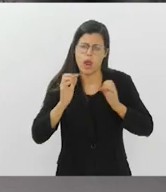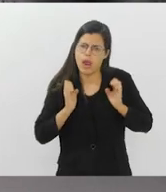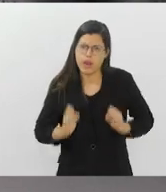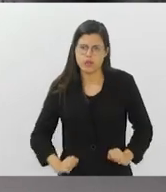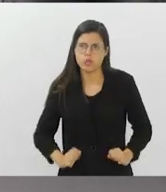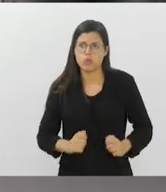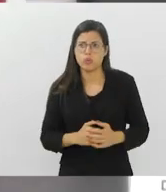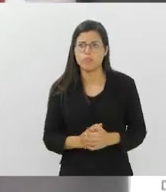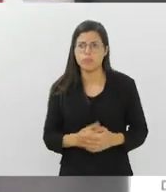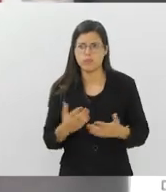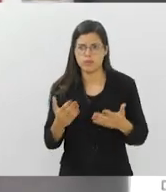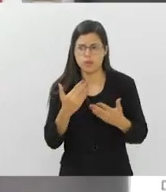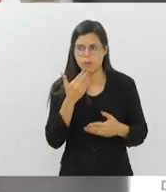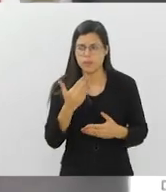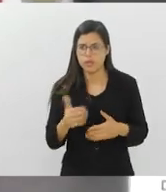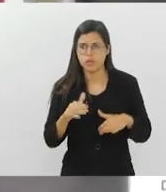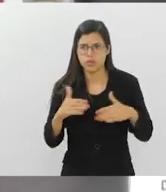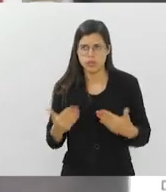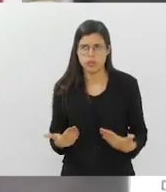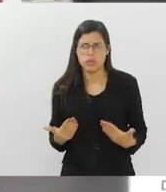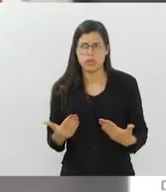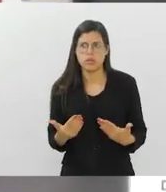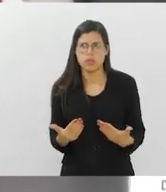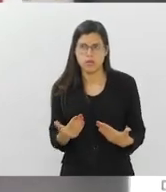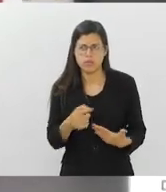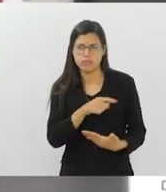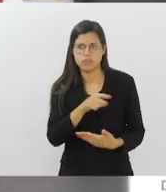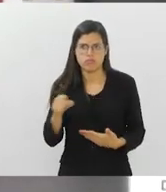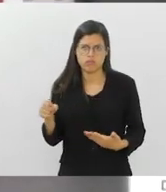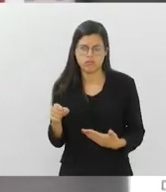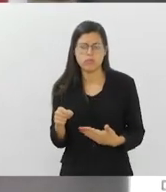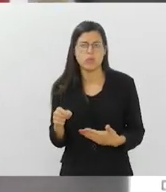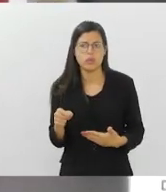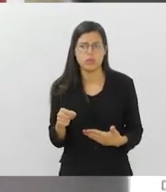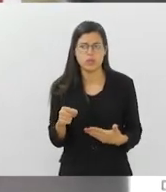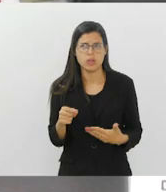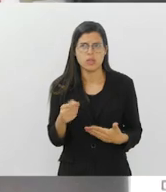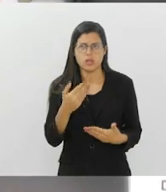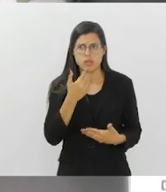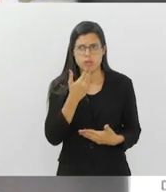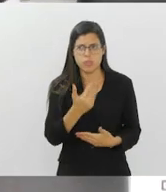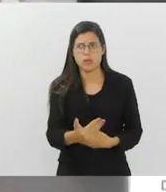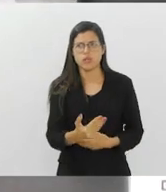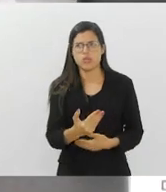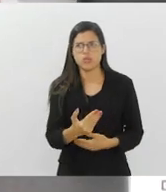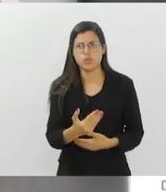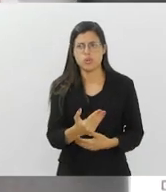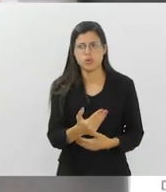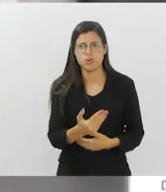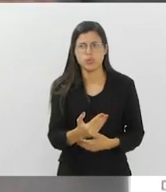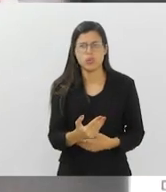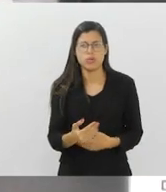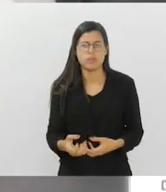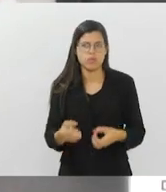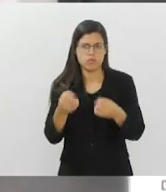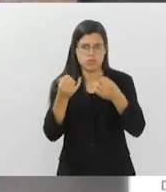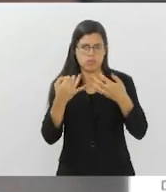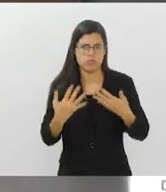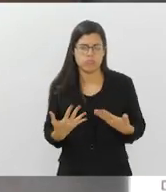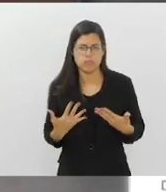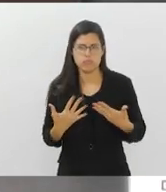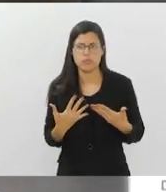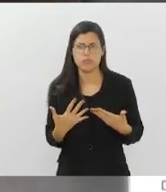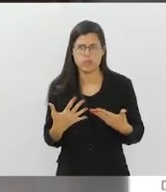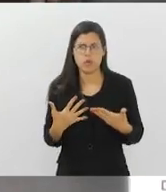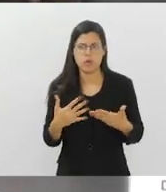gostaria de pedir, então, que vossas senhorias levassem essa demanda e nos dissessem ao longo, eu vou